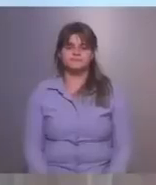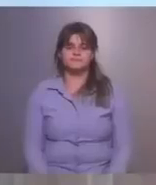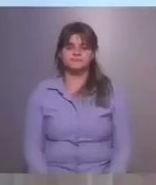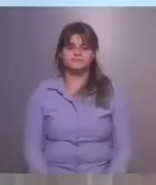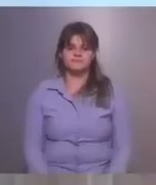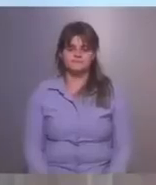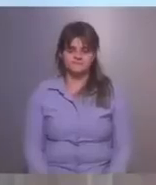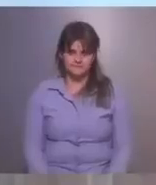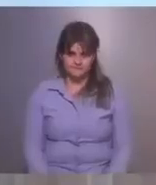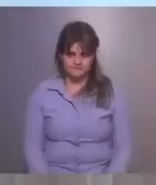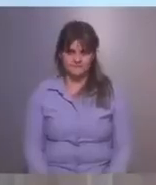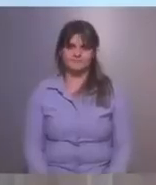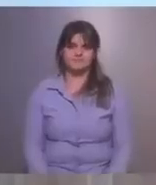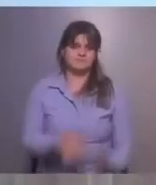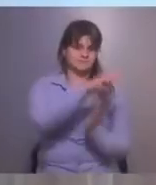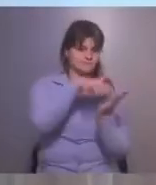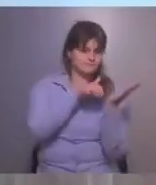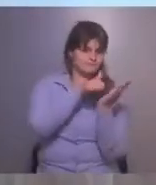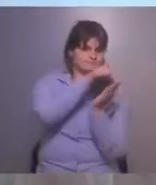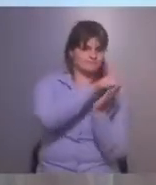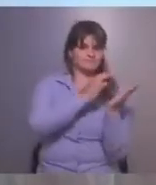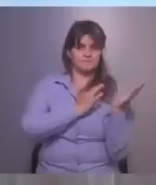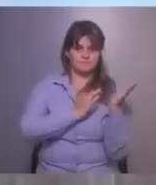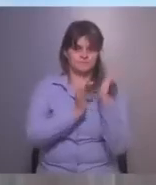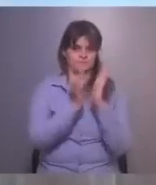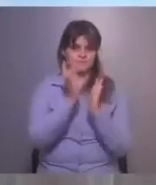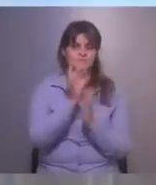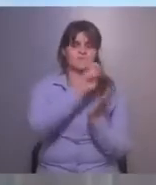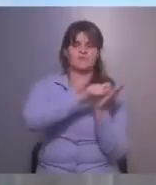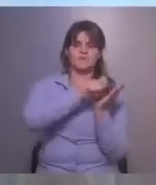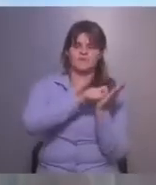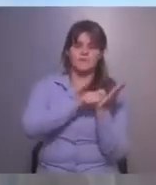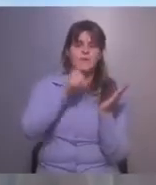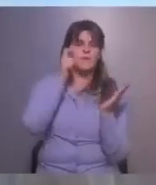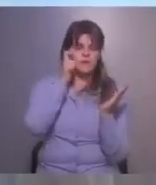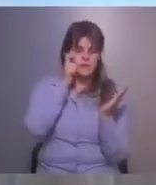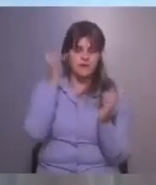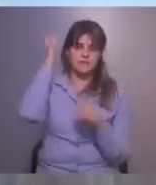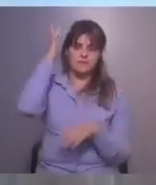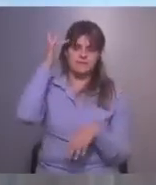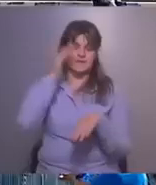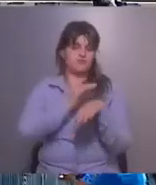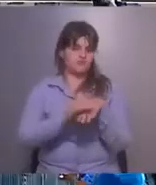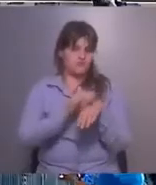nós. Evangelho de Nosso Senhor Jesus Cristo segundo São João.